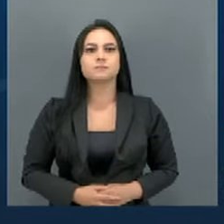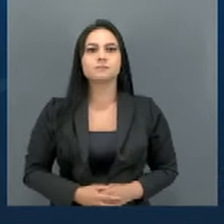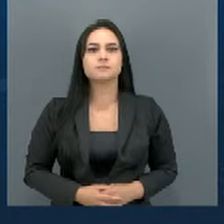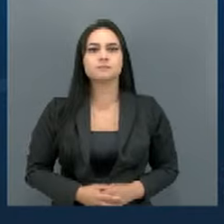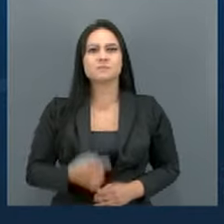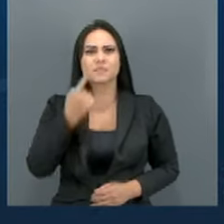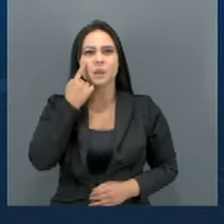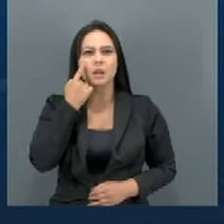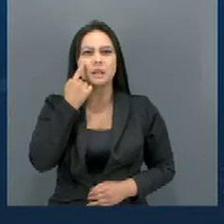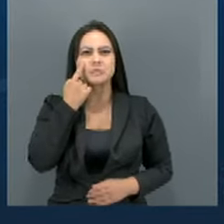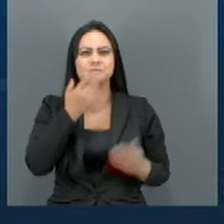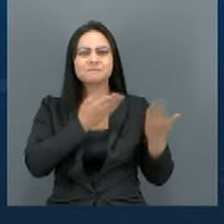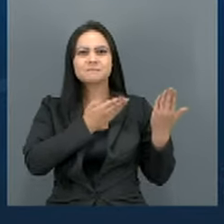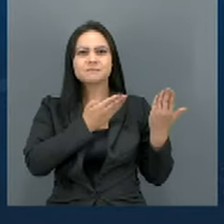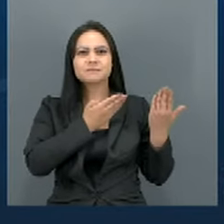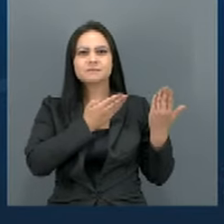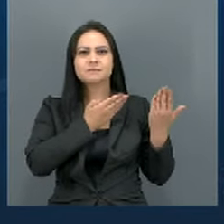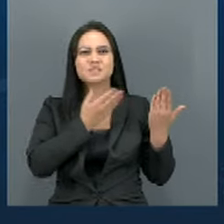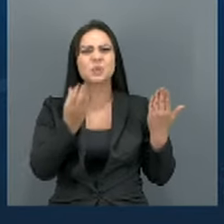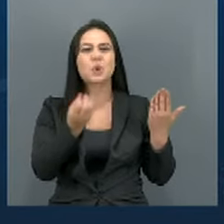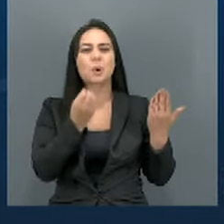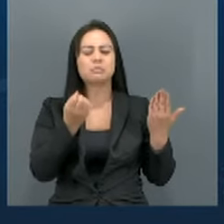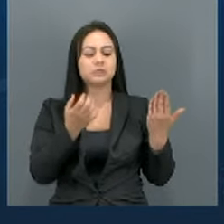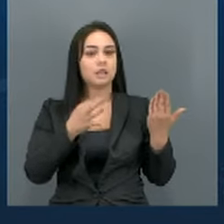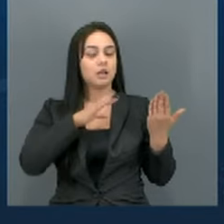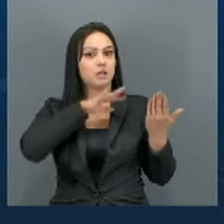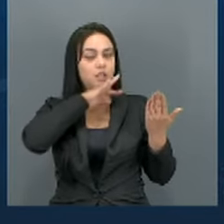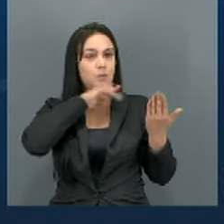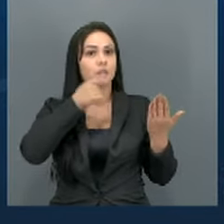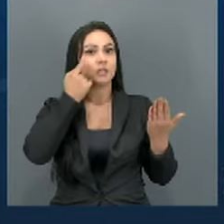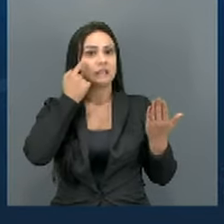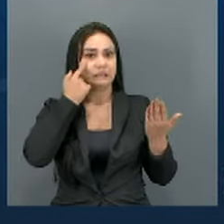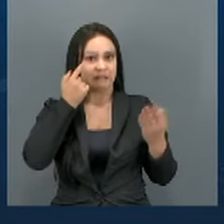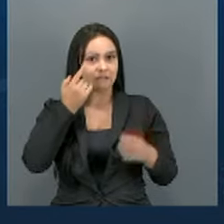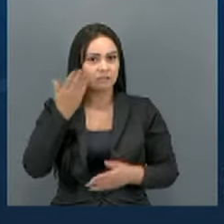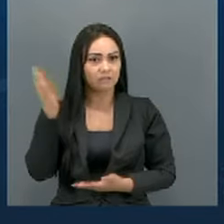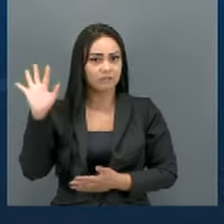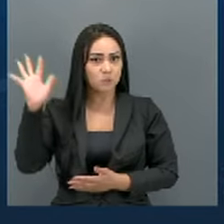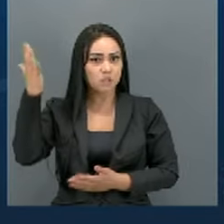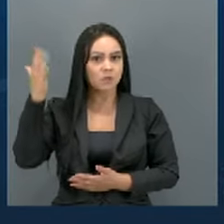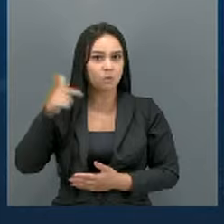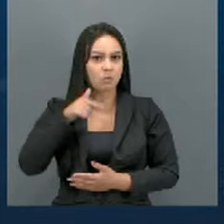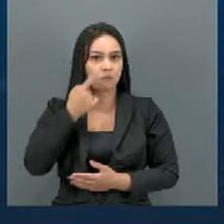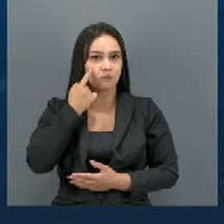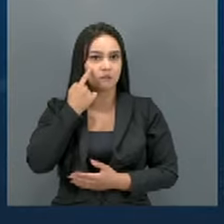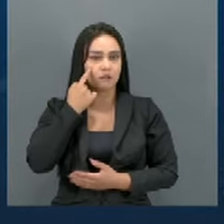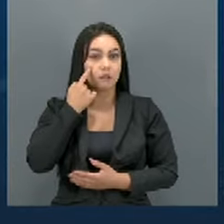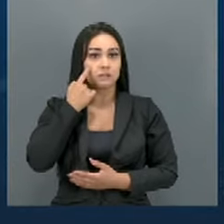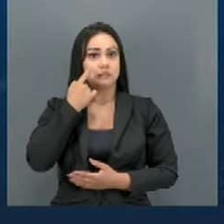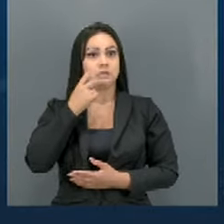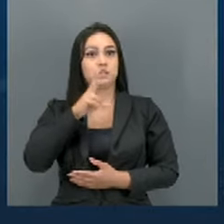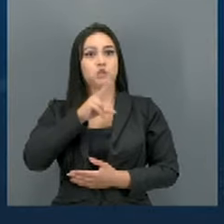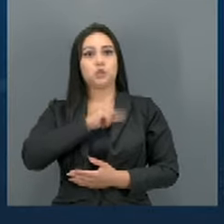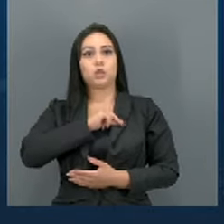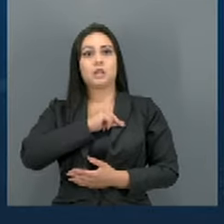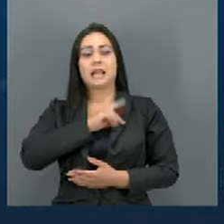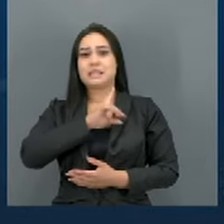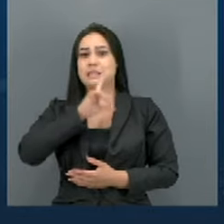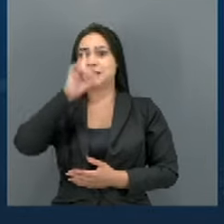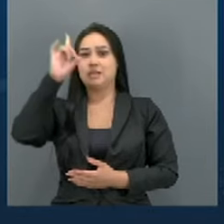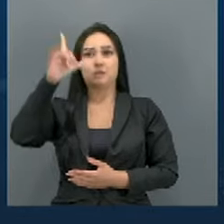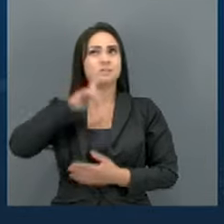Olha lá, filho. Como tá feio, ó, a situação. Olha lá. Só Deus pra ter